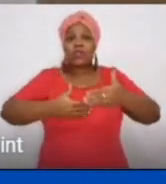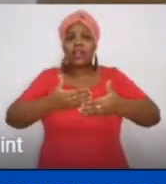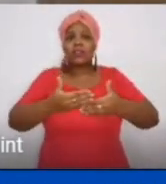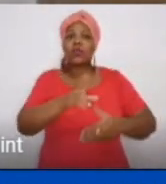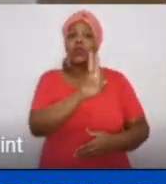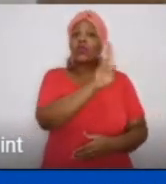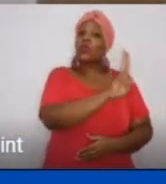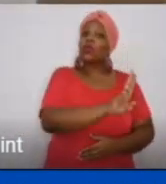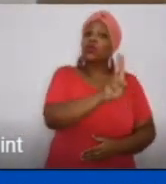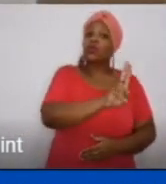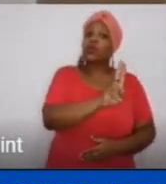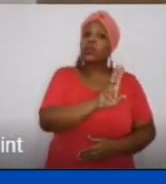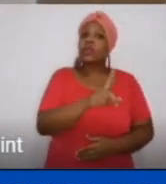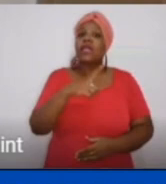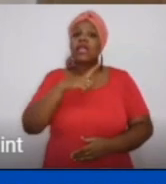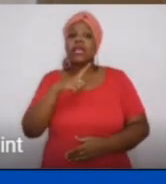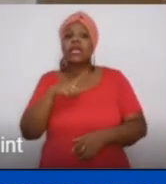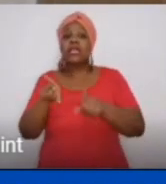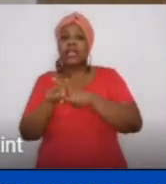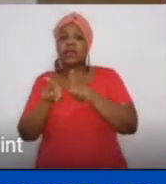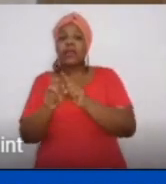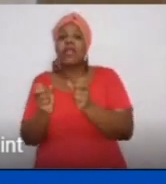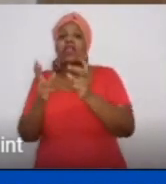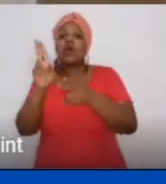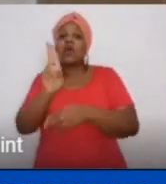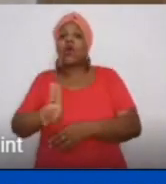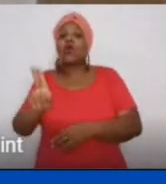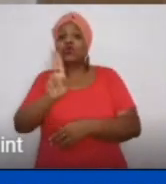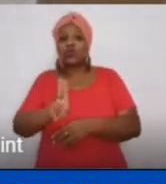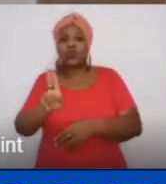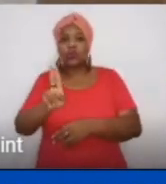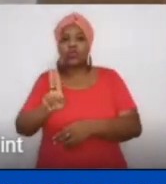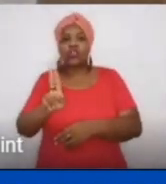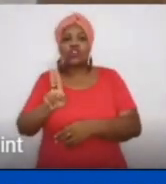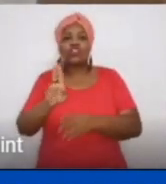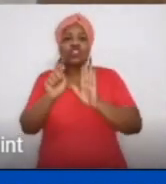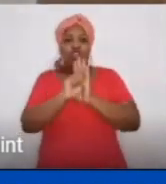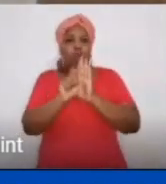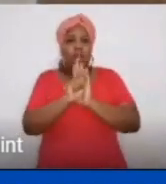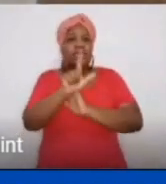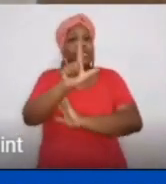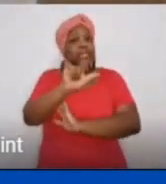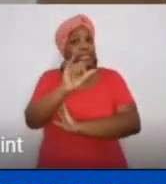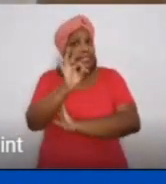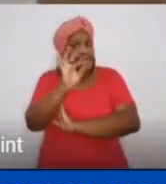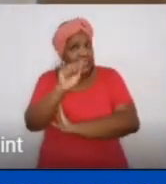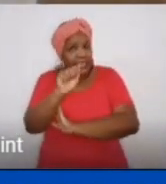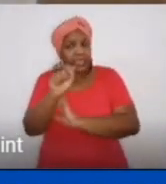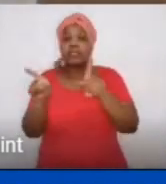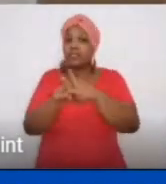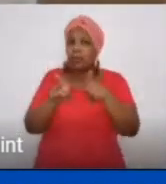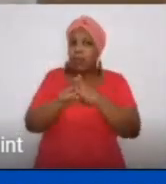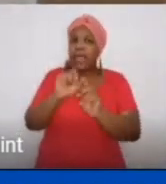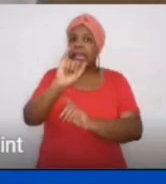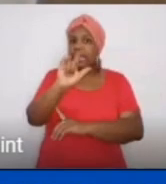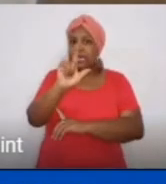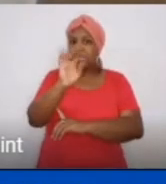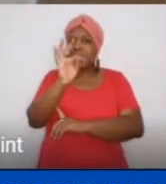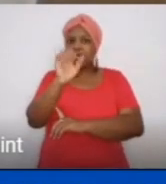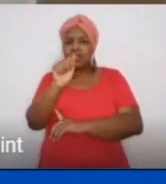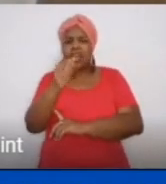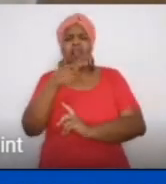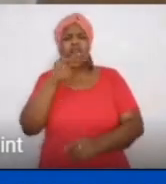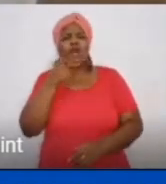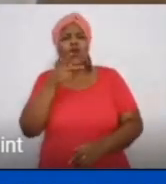consumo de substâncias lícitas e ilícitas. Não pensar que o processo de consumo ele é um